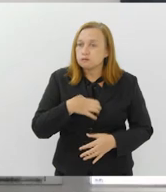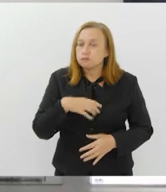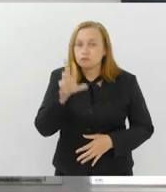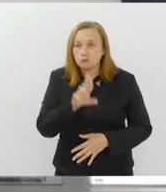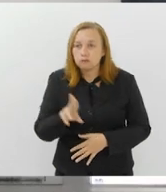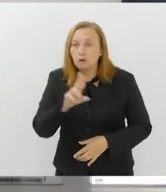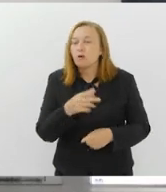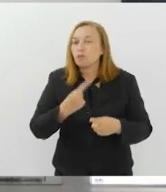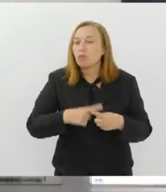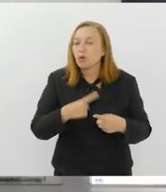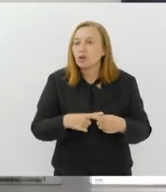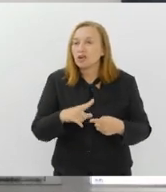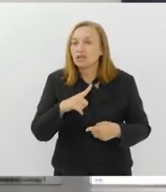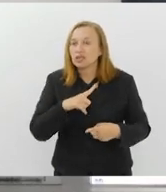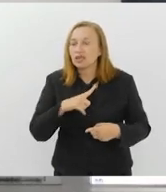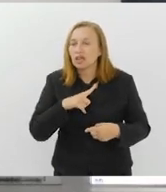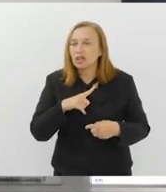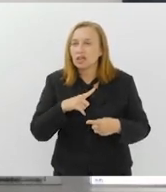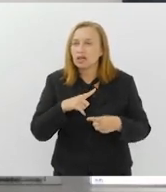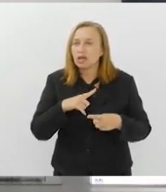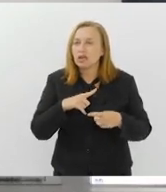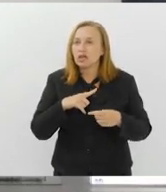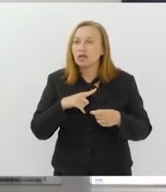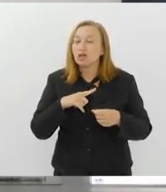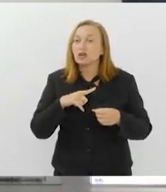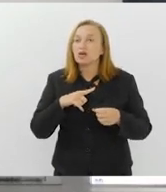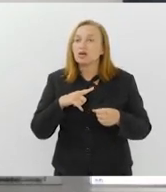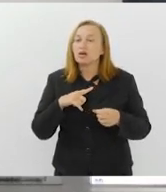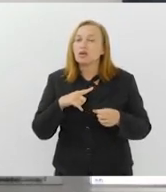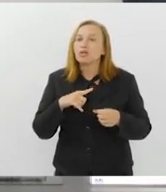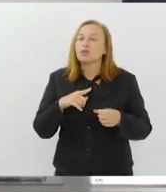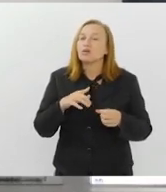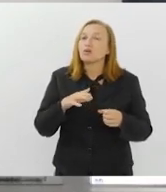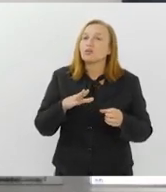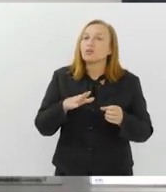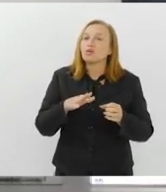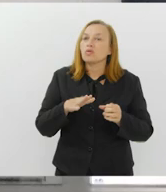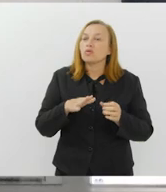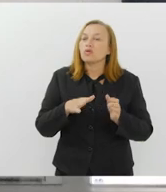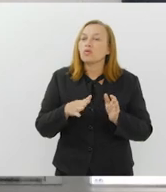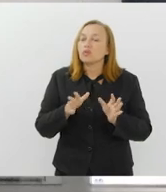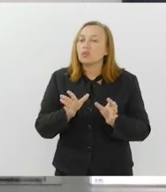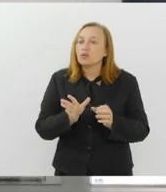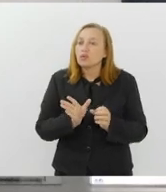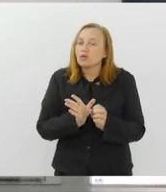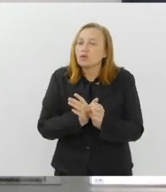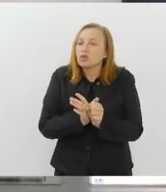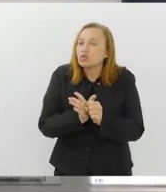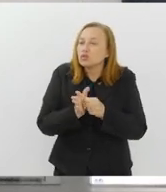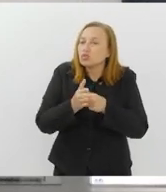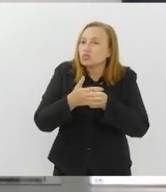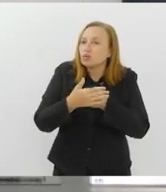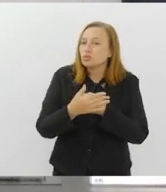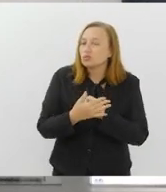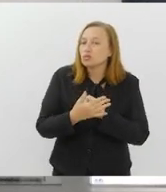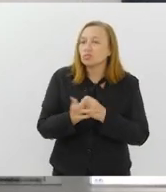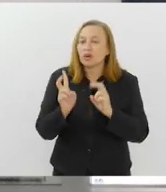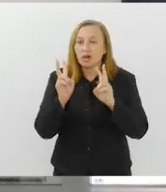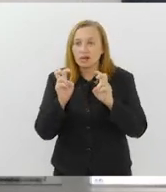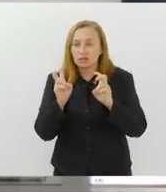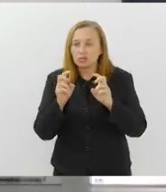usuários, porque existe uma nuvem escura sobre o déficit alegado por essa sociedade. Até porque